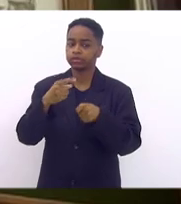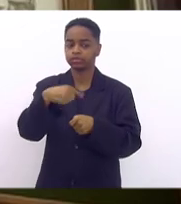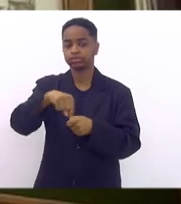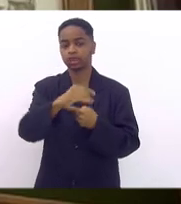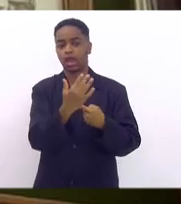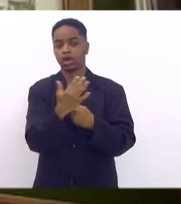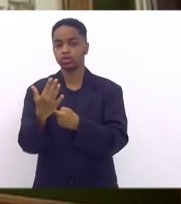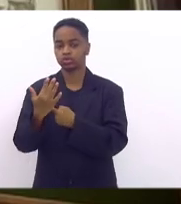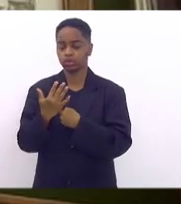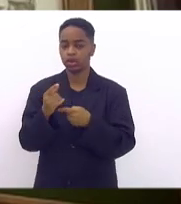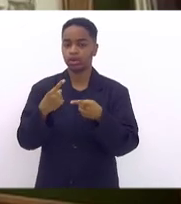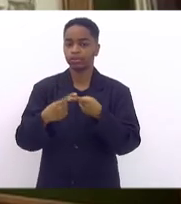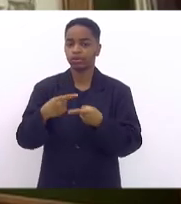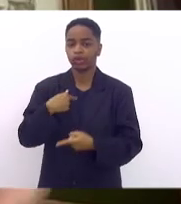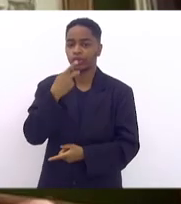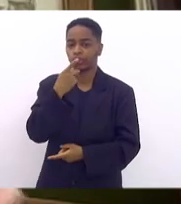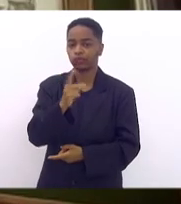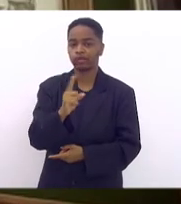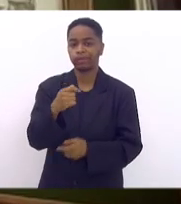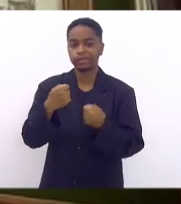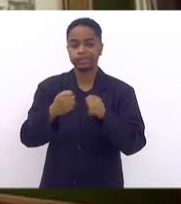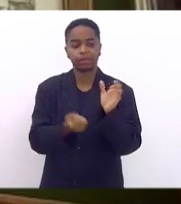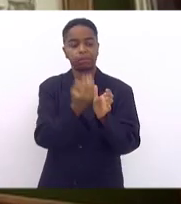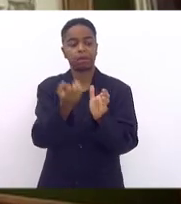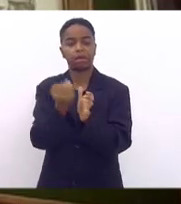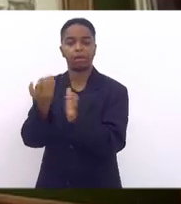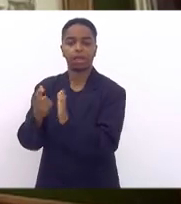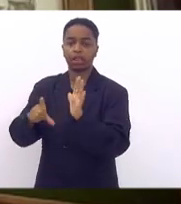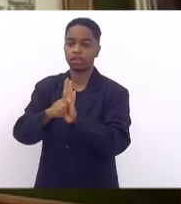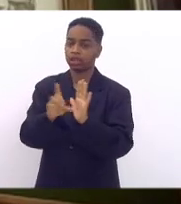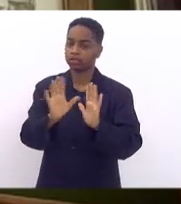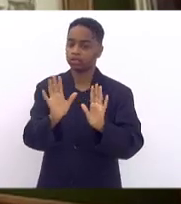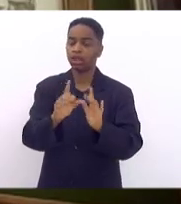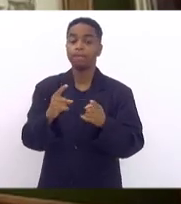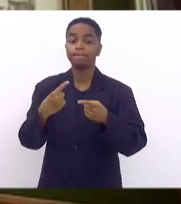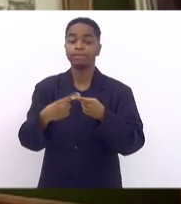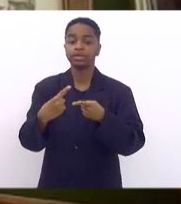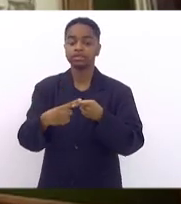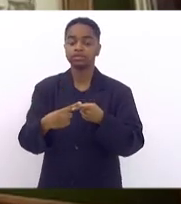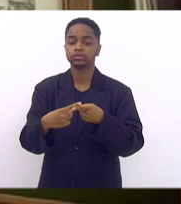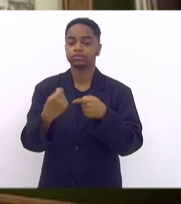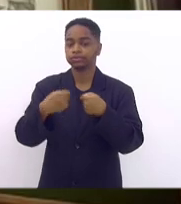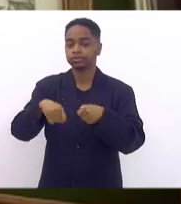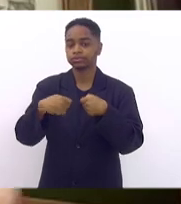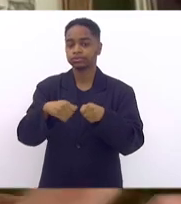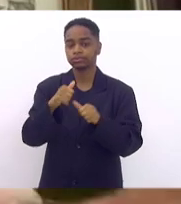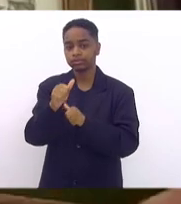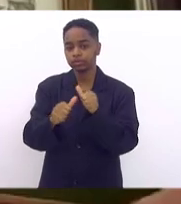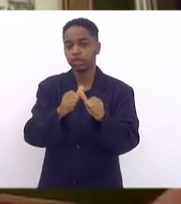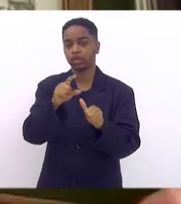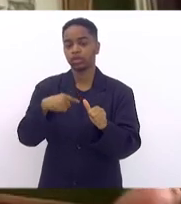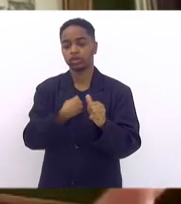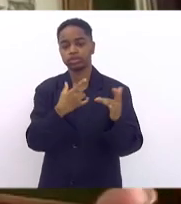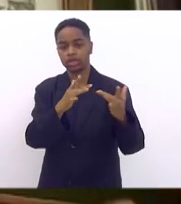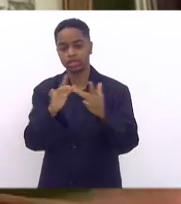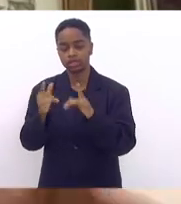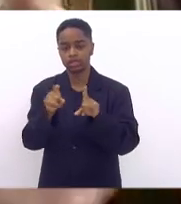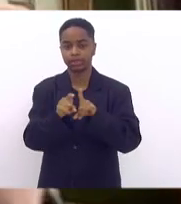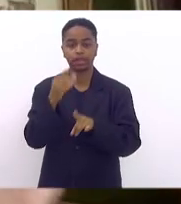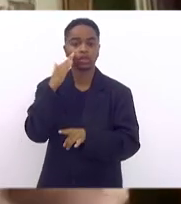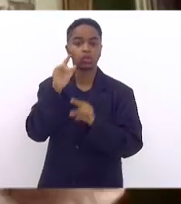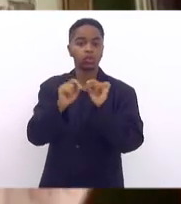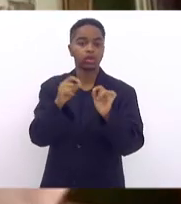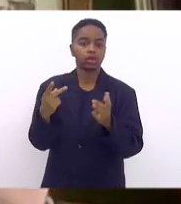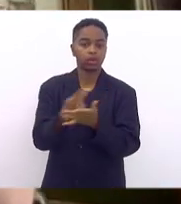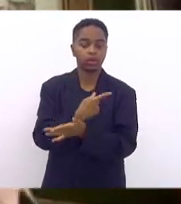vocês. Eu não digo que nós temos que ter mais leis, mas nós precisamos modificar as nossas leis, nós precisamos entender o que está acontecendo,